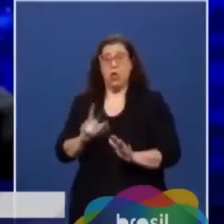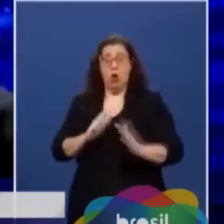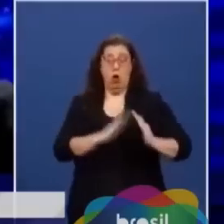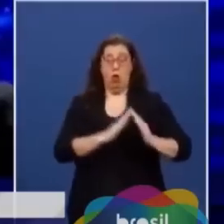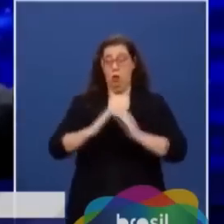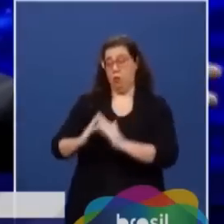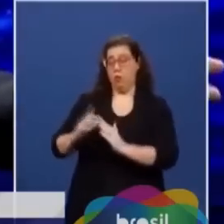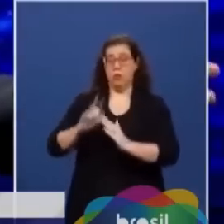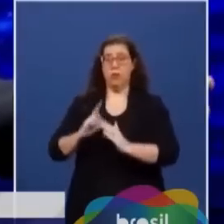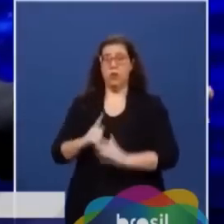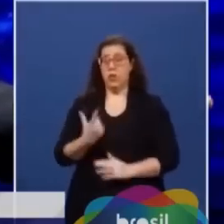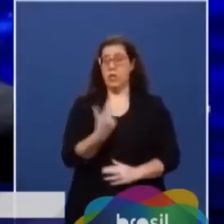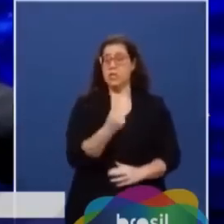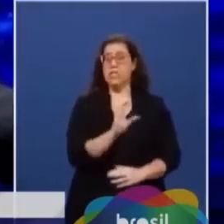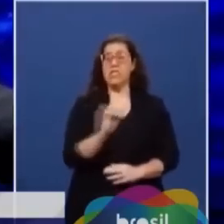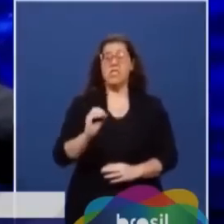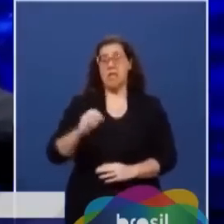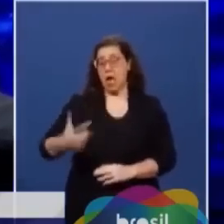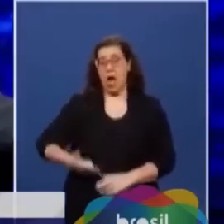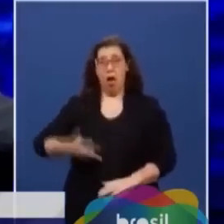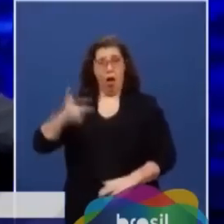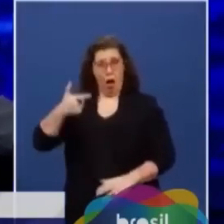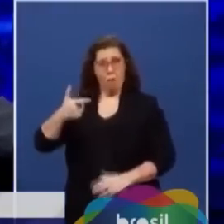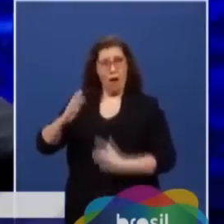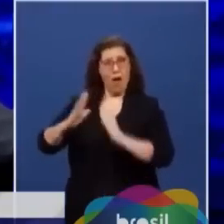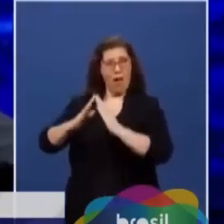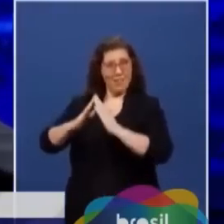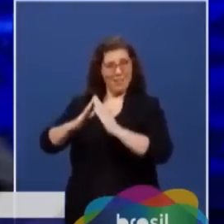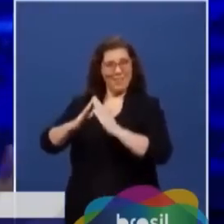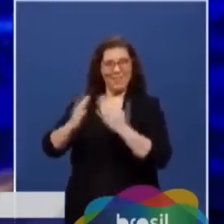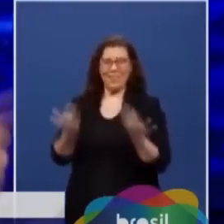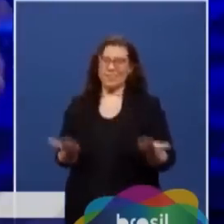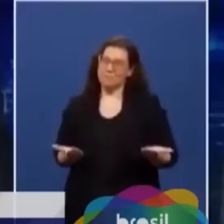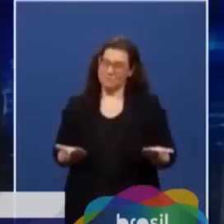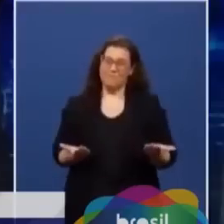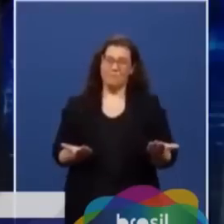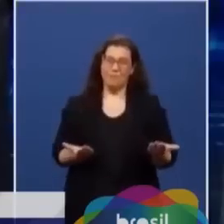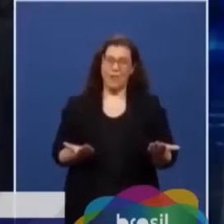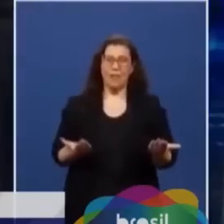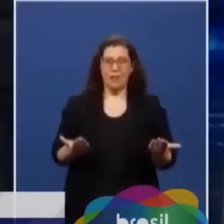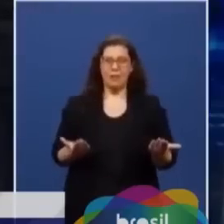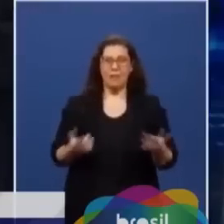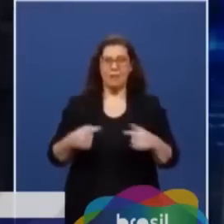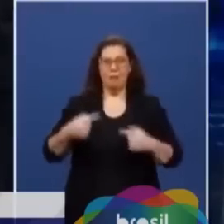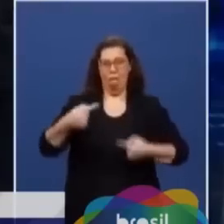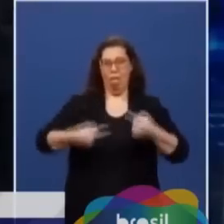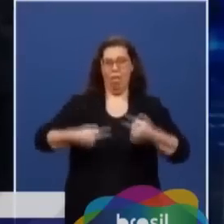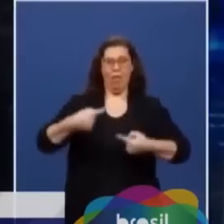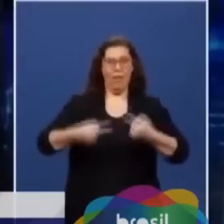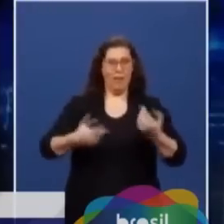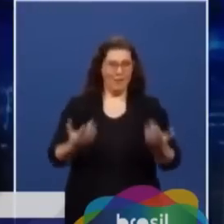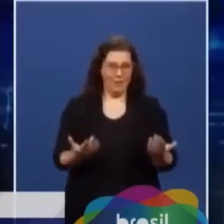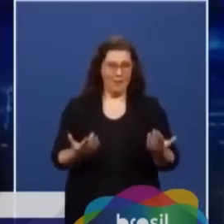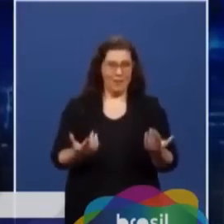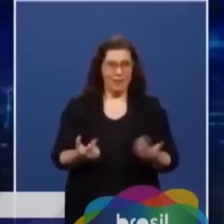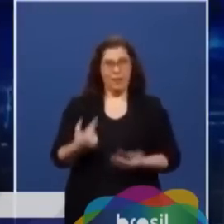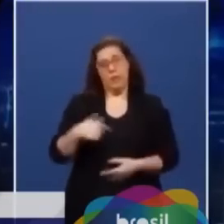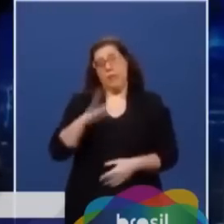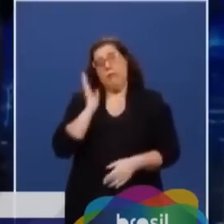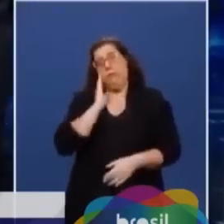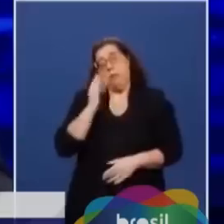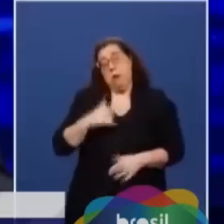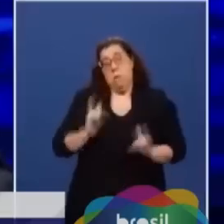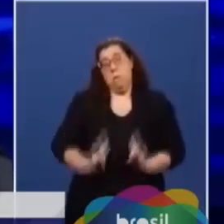vizinho seu que tinha 100 armas dentro de casa. Só sabe. Esse não era da favela do Complexo do Alemão. Esse, quem sabe, morava